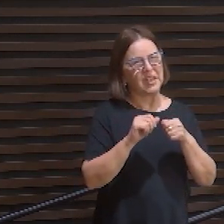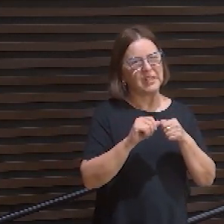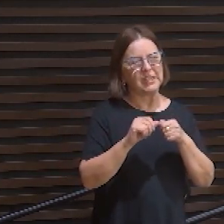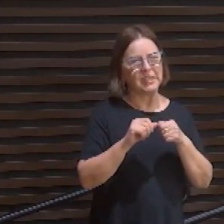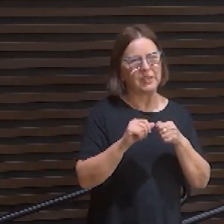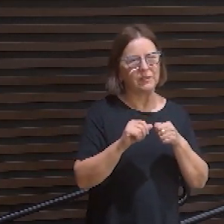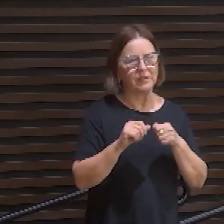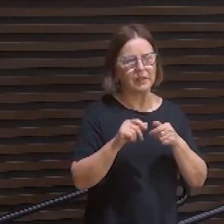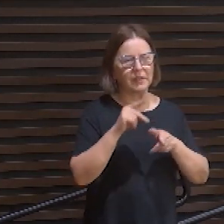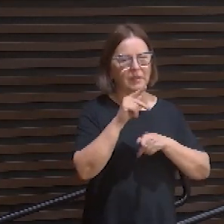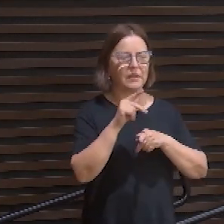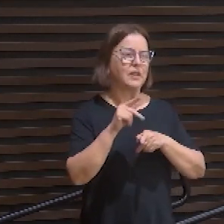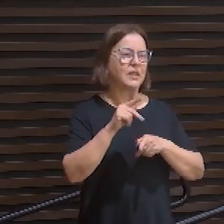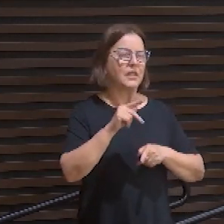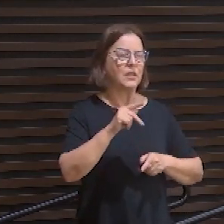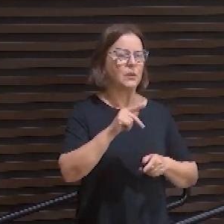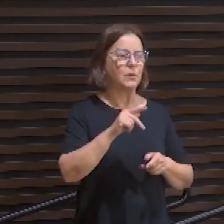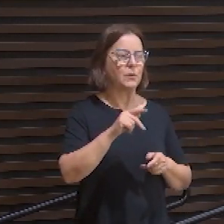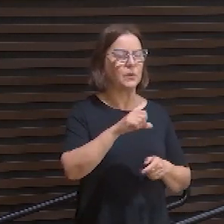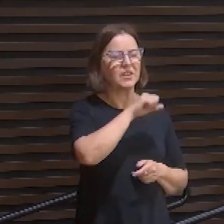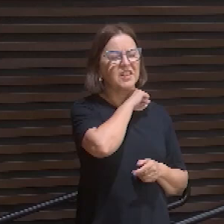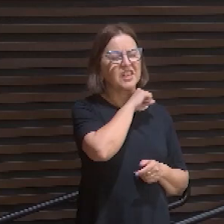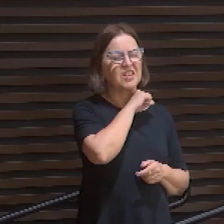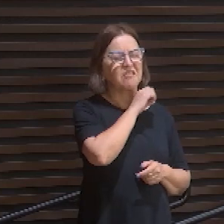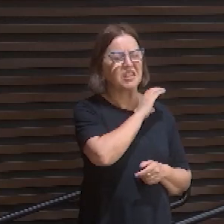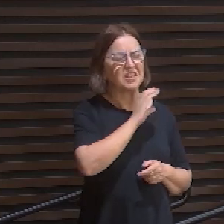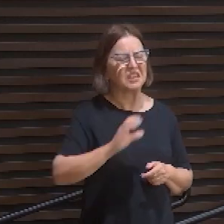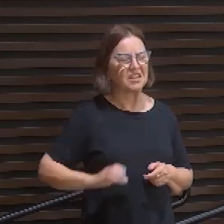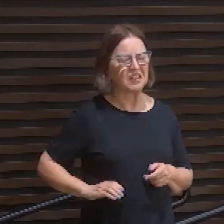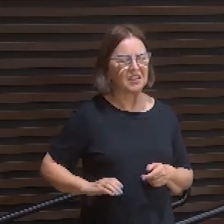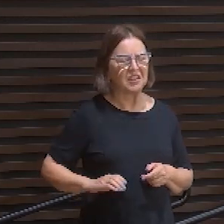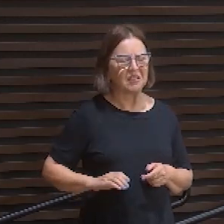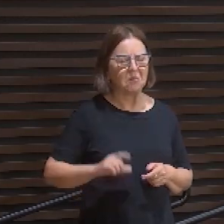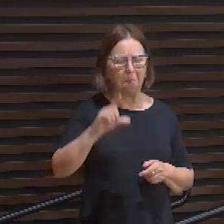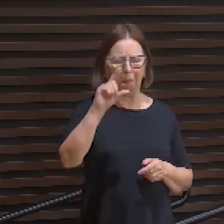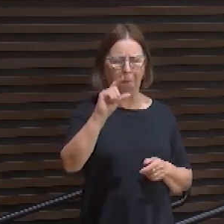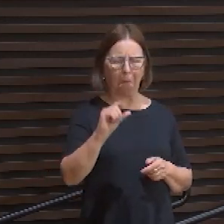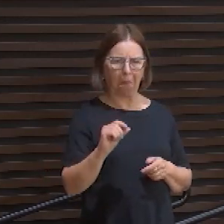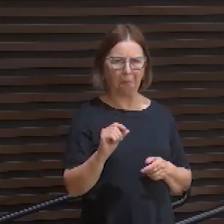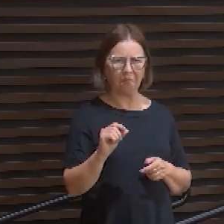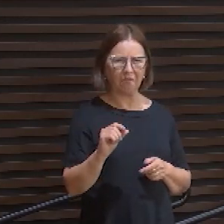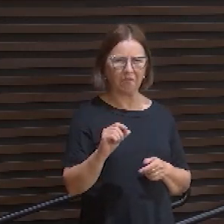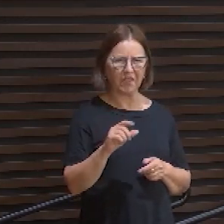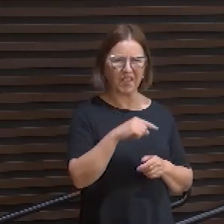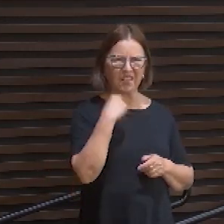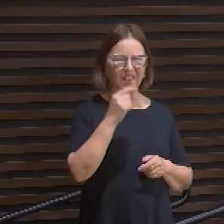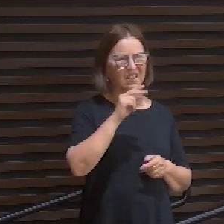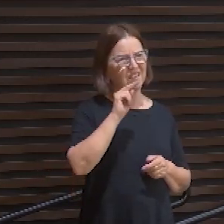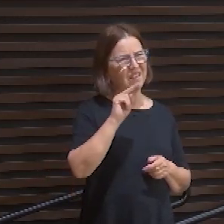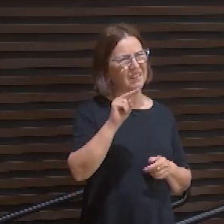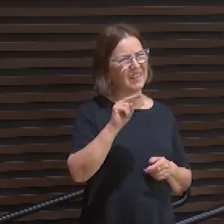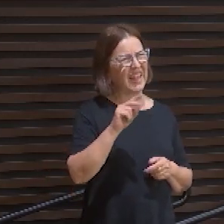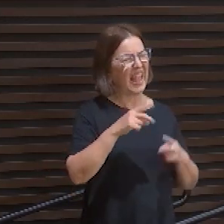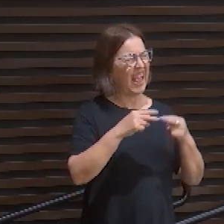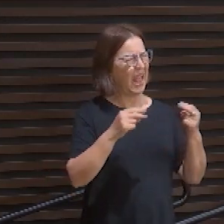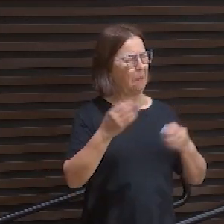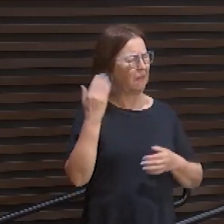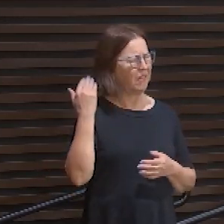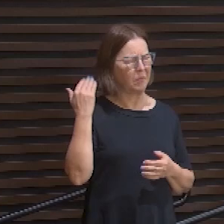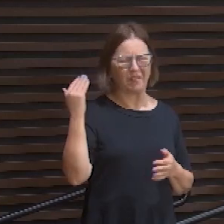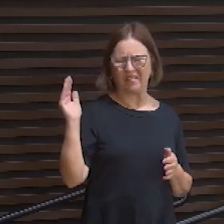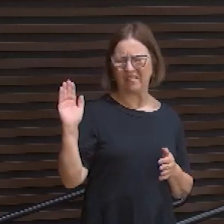valor. Nós olhamos para aquilo como se fosse uma coisa do passado.